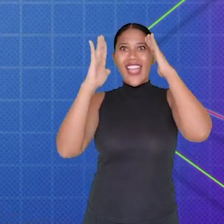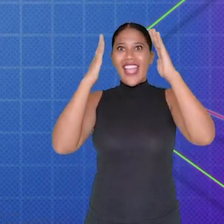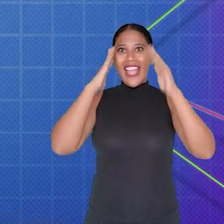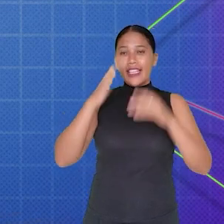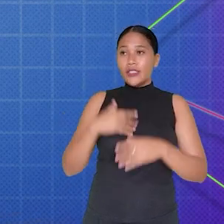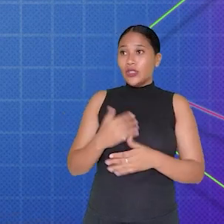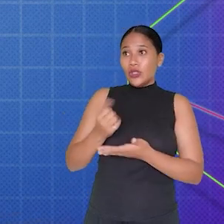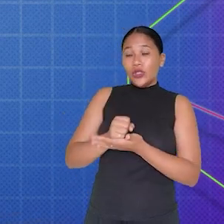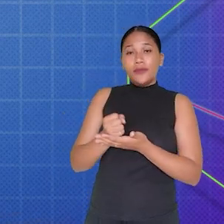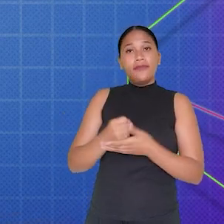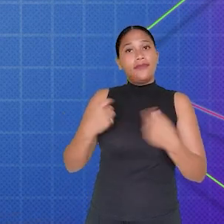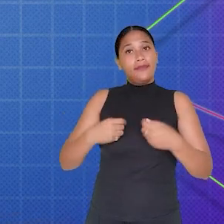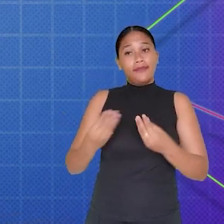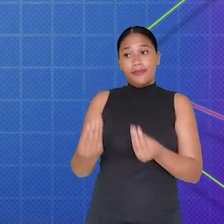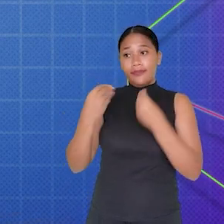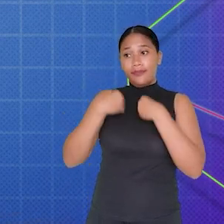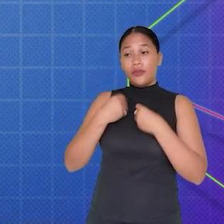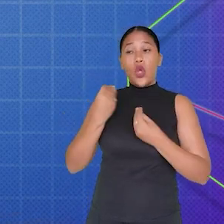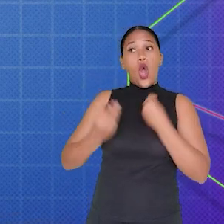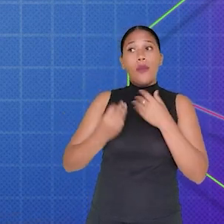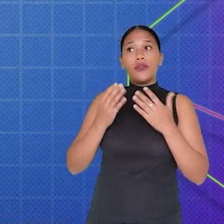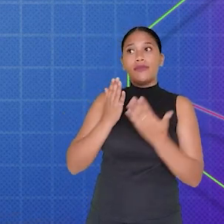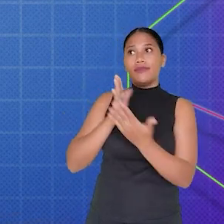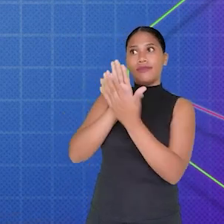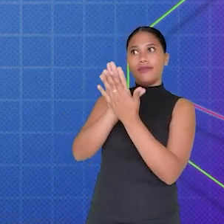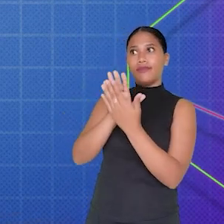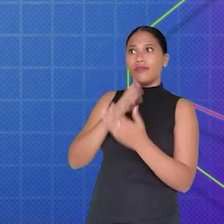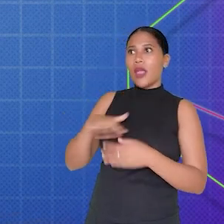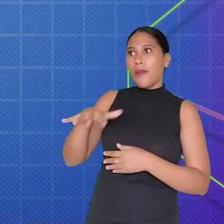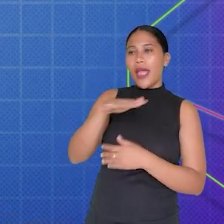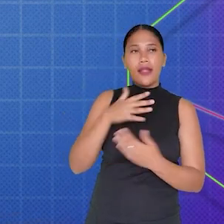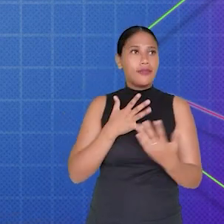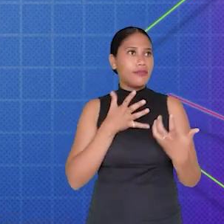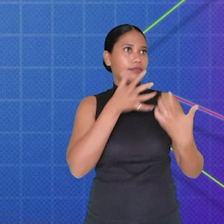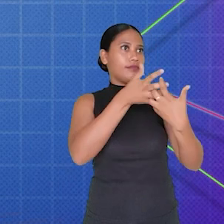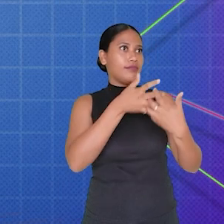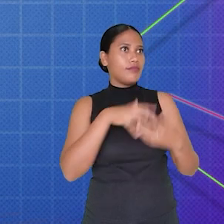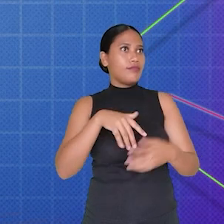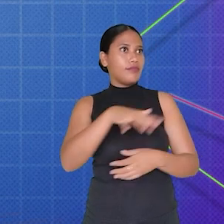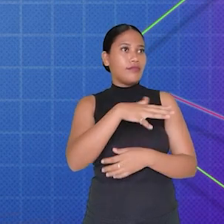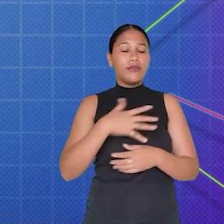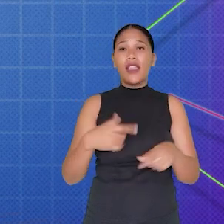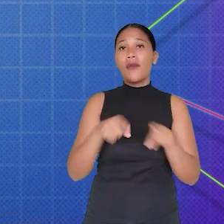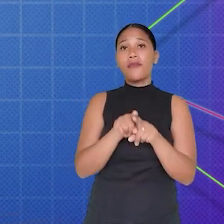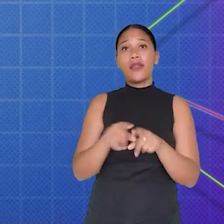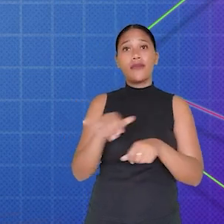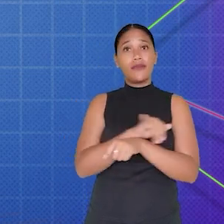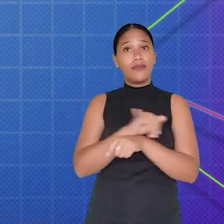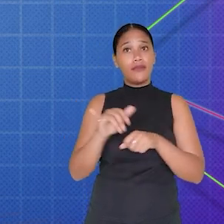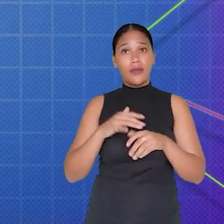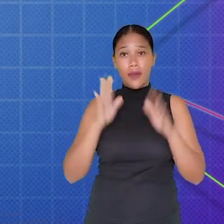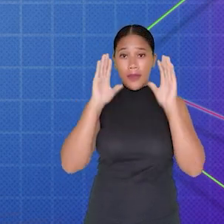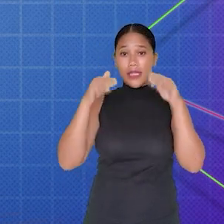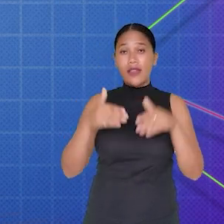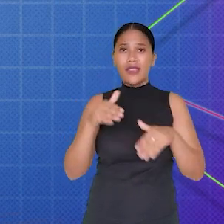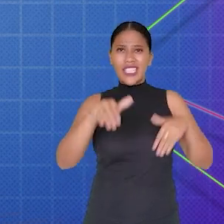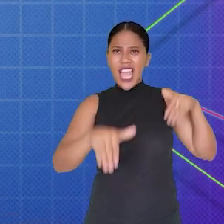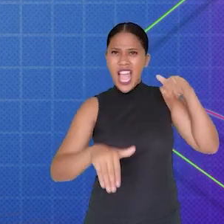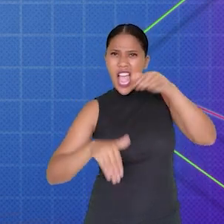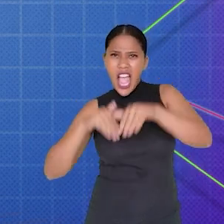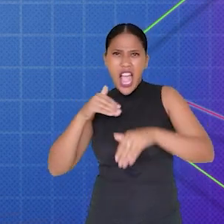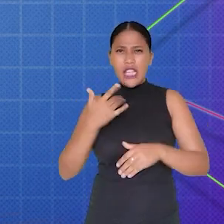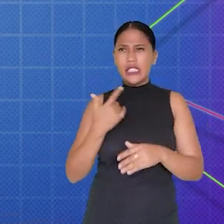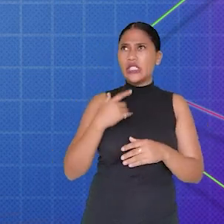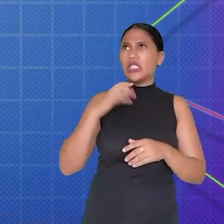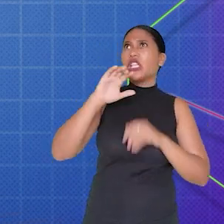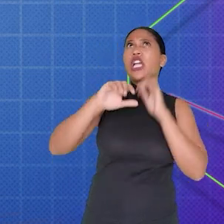em um jogo de aventura, o GDD deve definir como o jogador irá interagir com o ambiente e como as mecânicas específicas, como uma